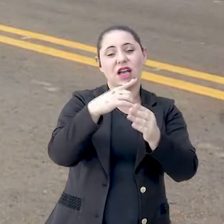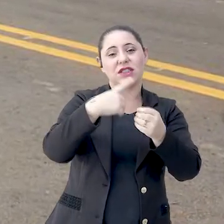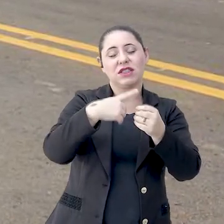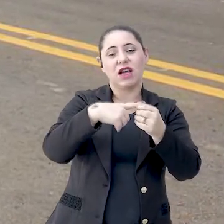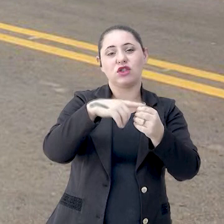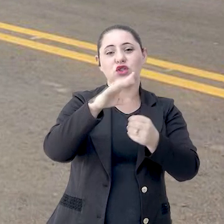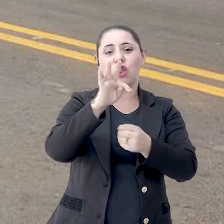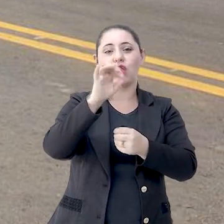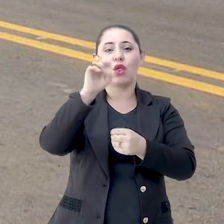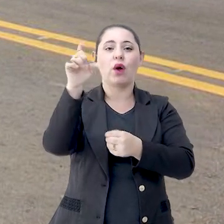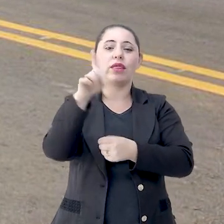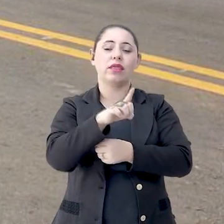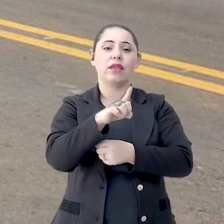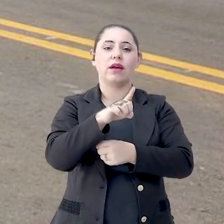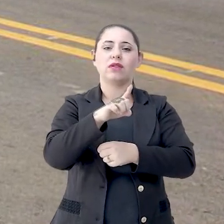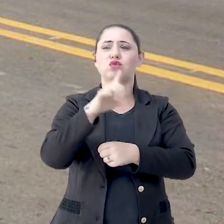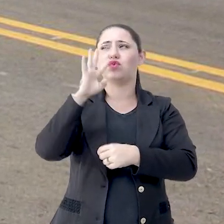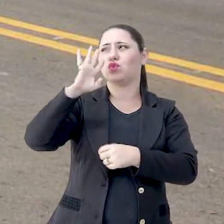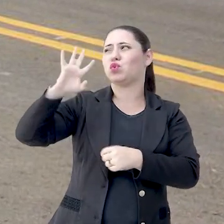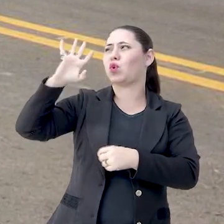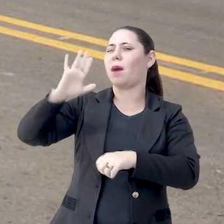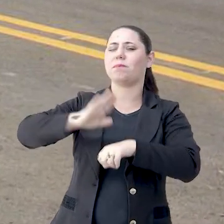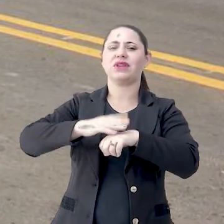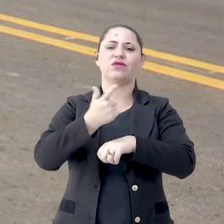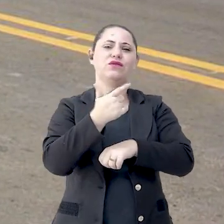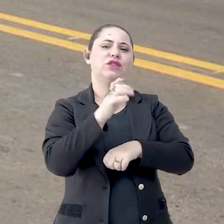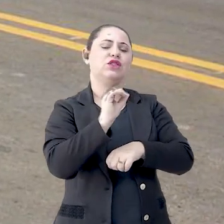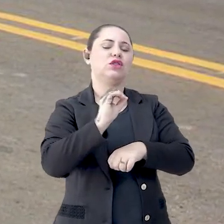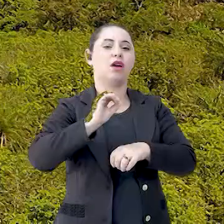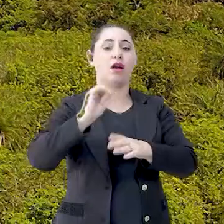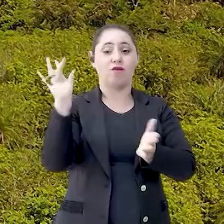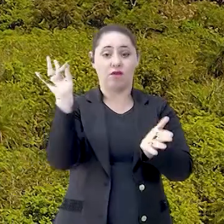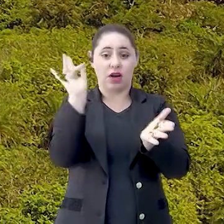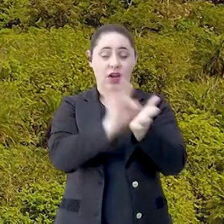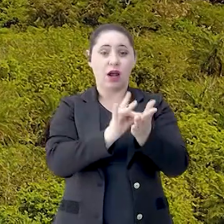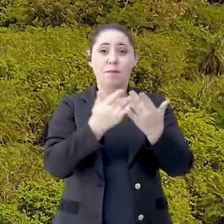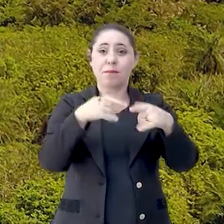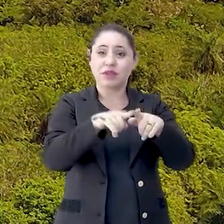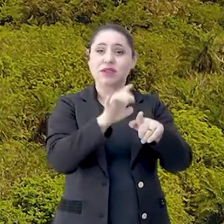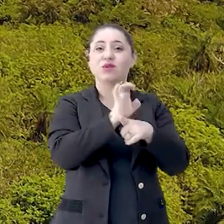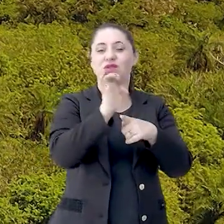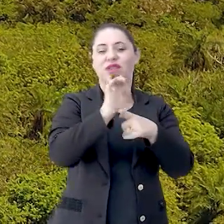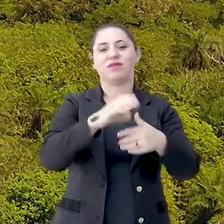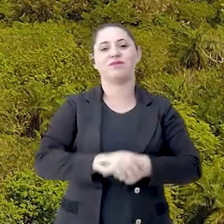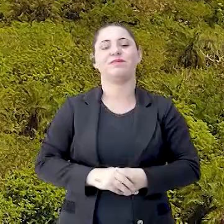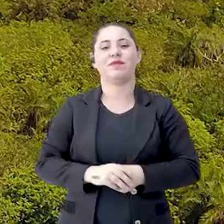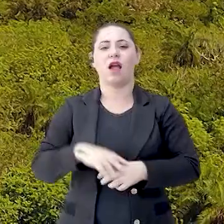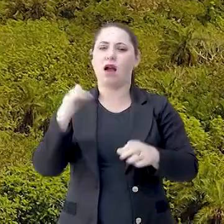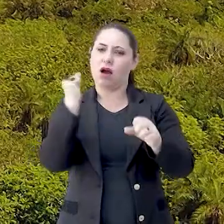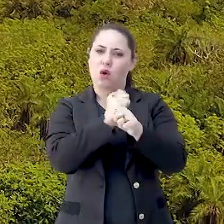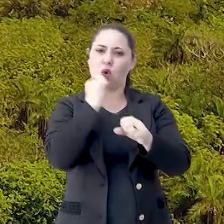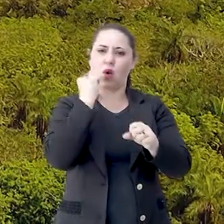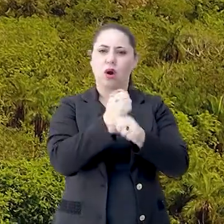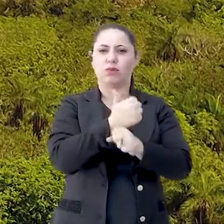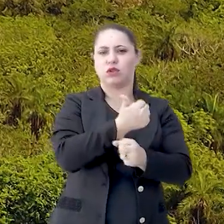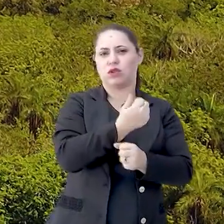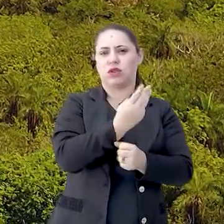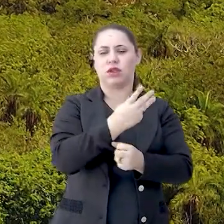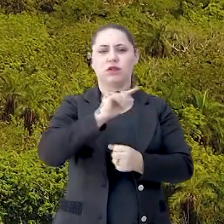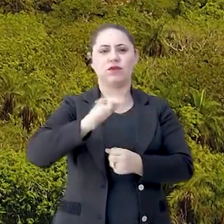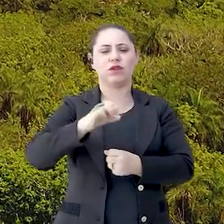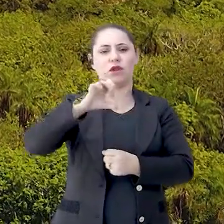que também se tornou realidade em parceria com o Estado. A obra de 13,9 milhões de